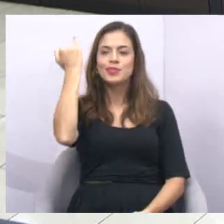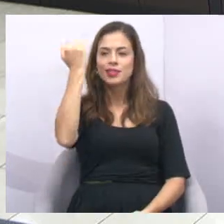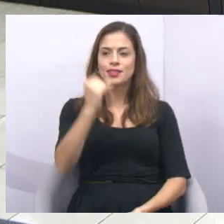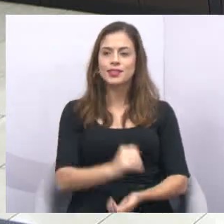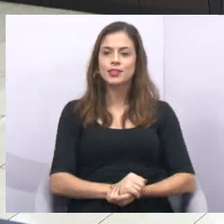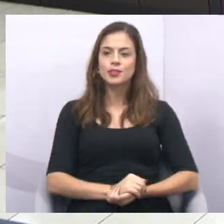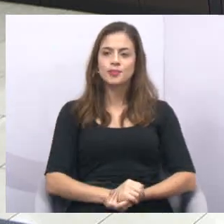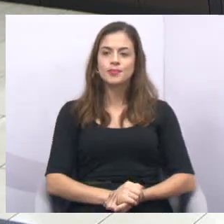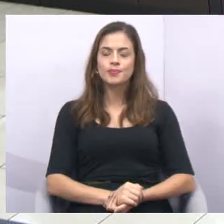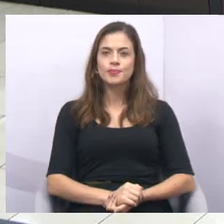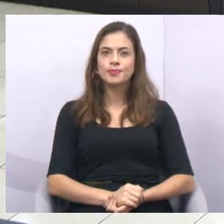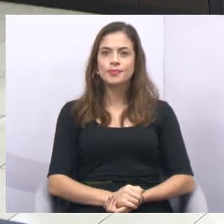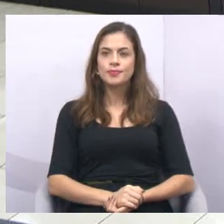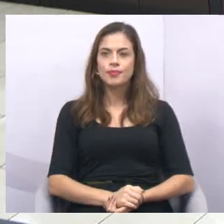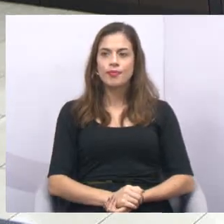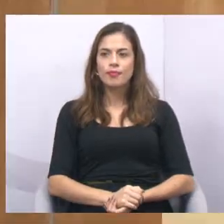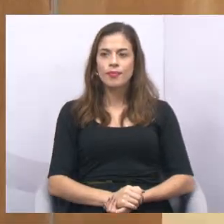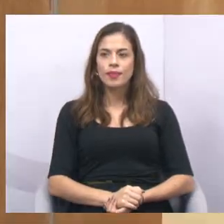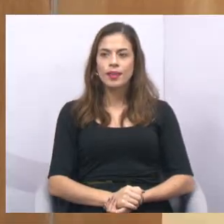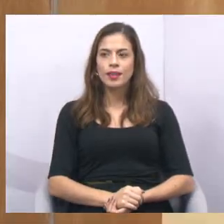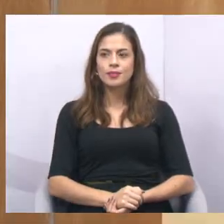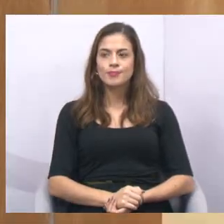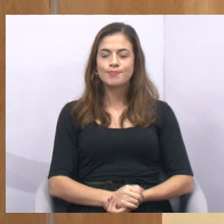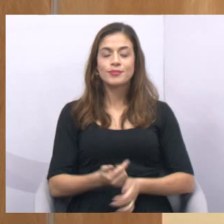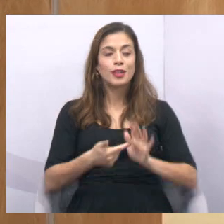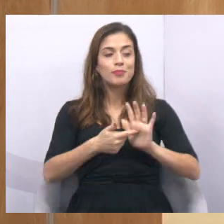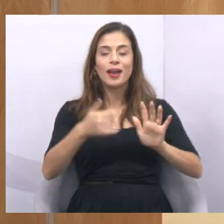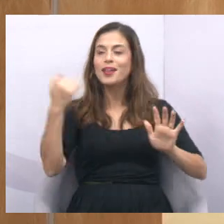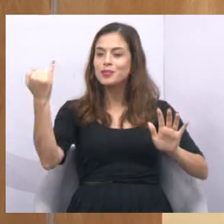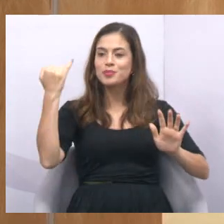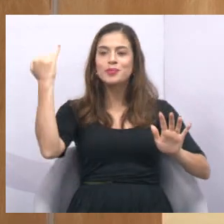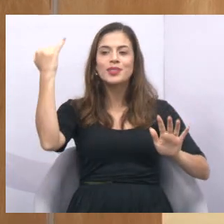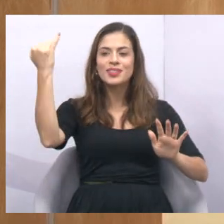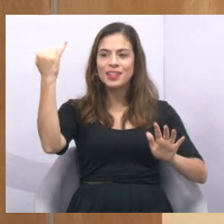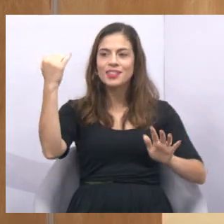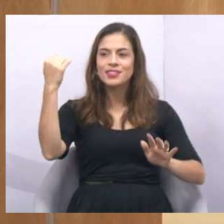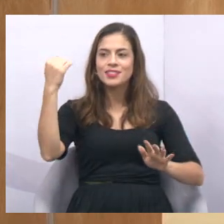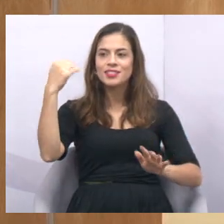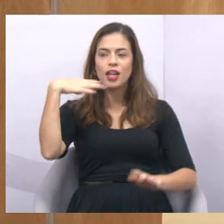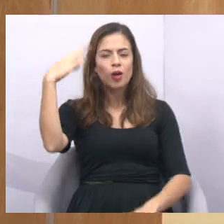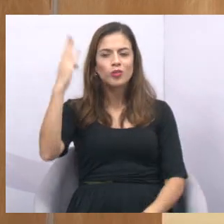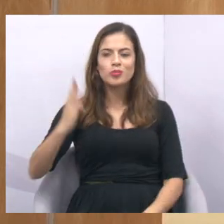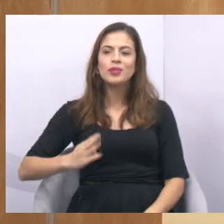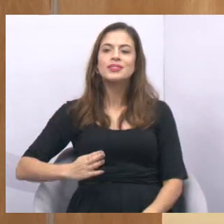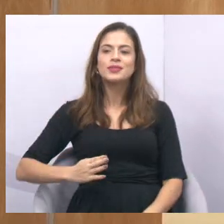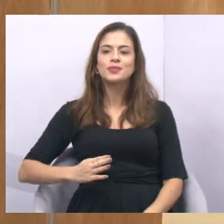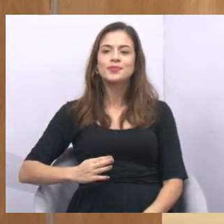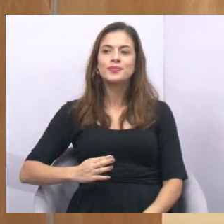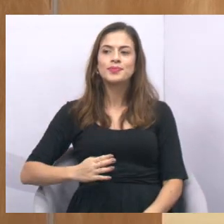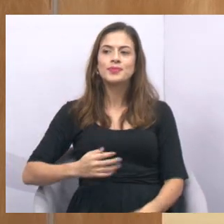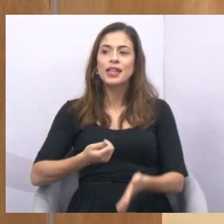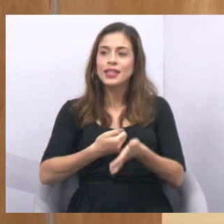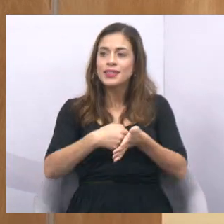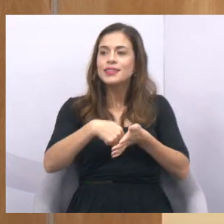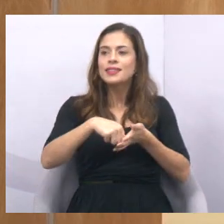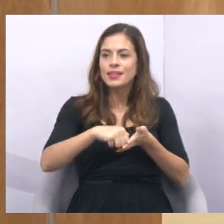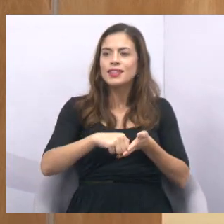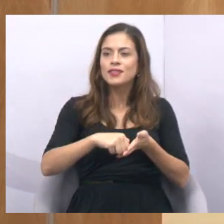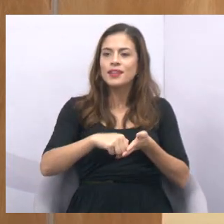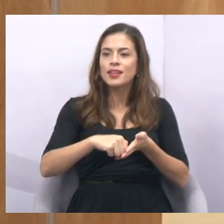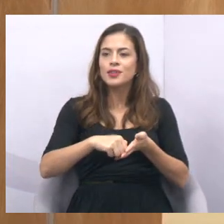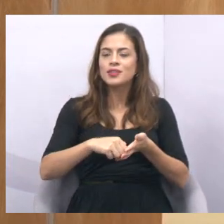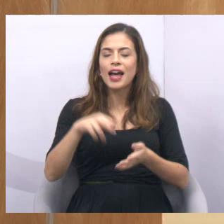São figuras marcantes do desporto nacional. foram homens que escreveram com H maiúsculo a história do